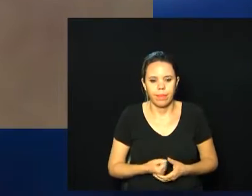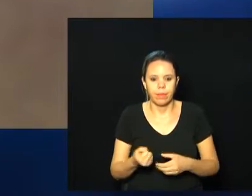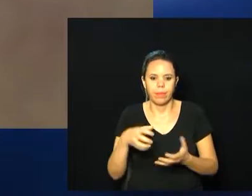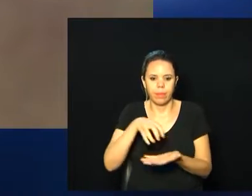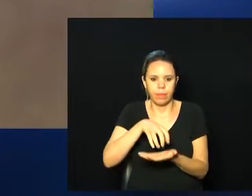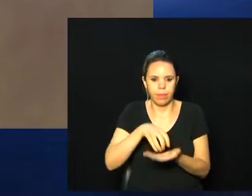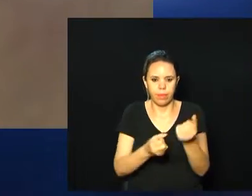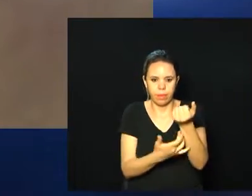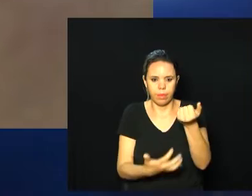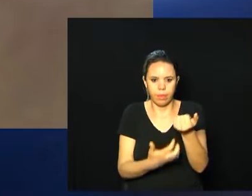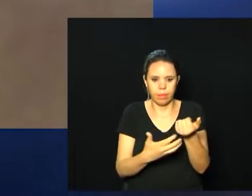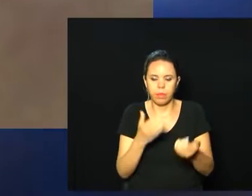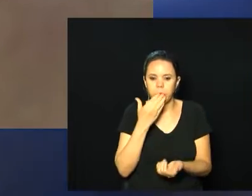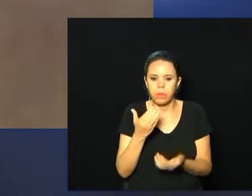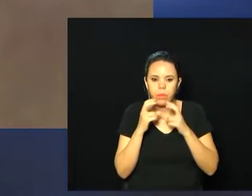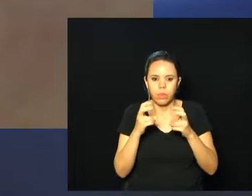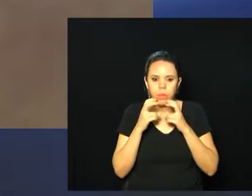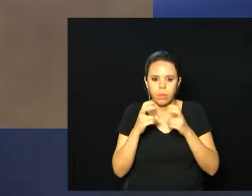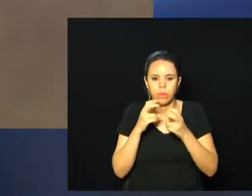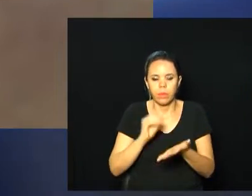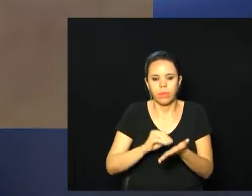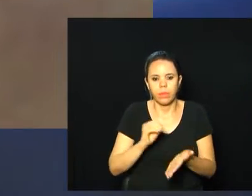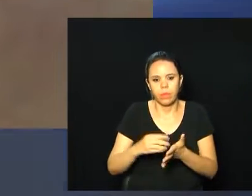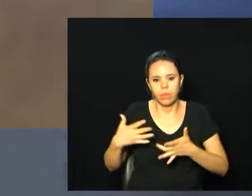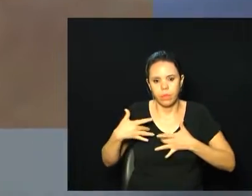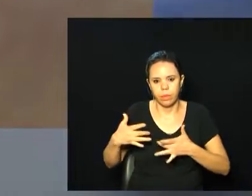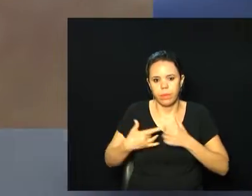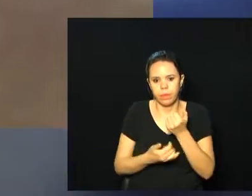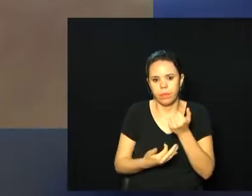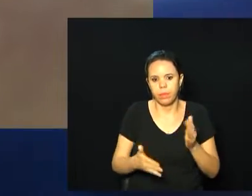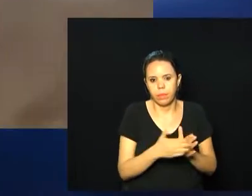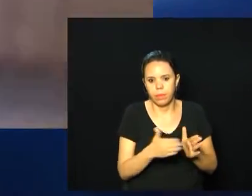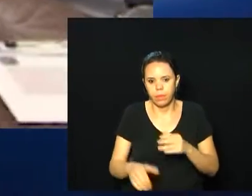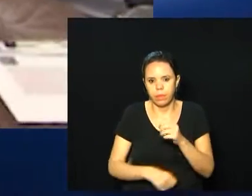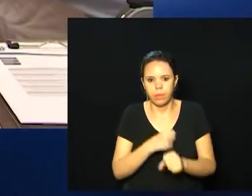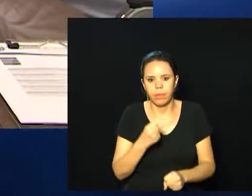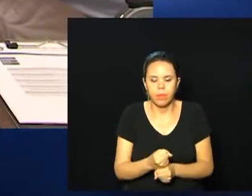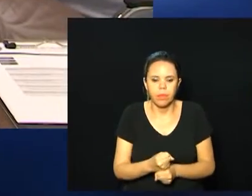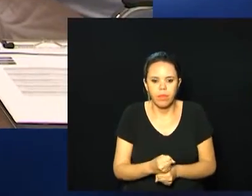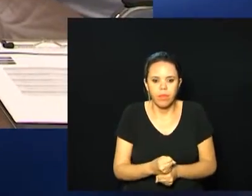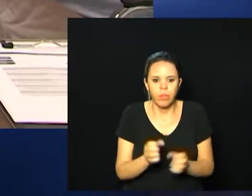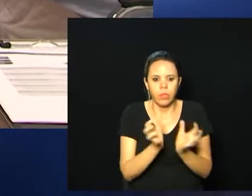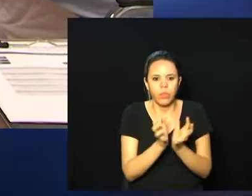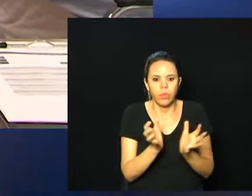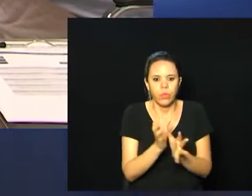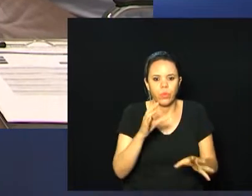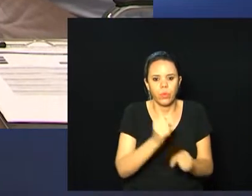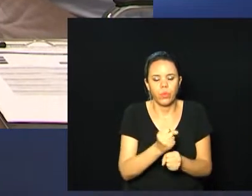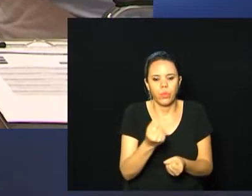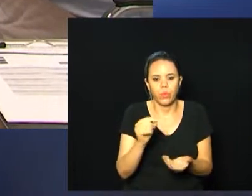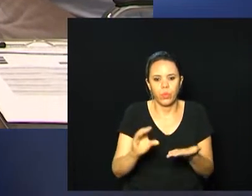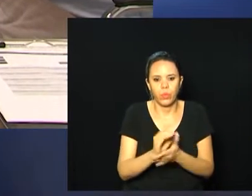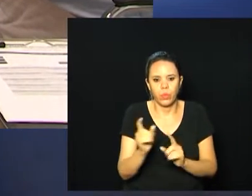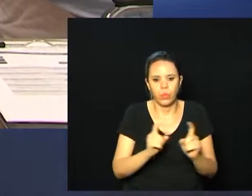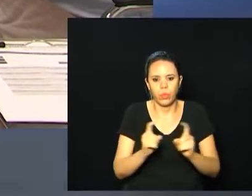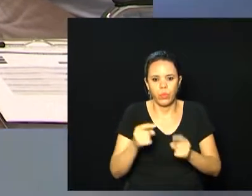Hemocentro de Campinas pede socorro. Falta doador de sangue neste período do ano. Comissão de Finanças e Orçamento se